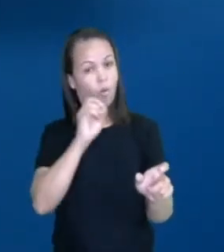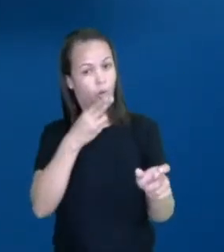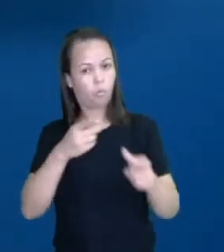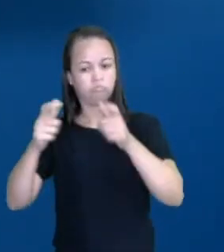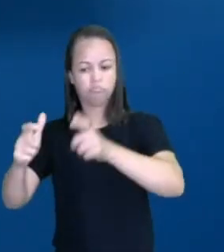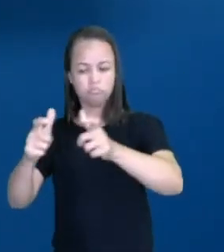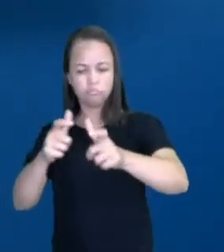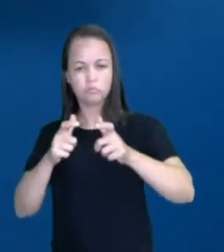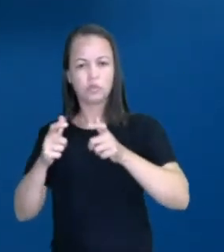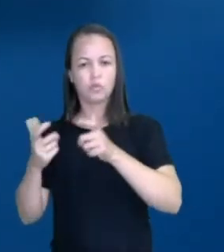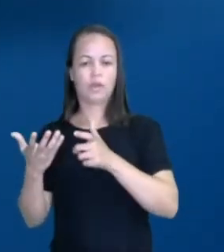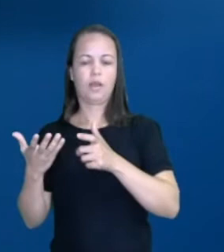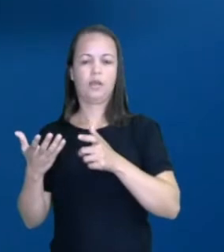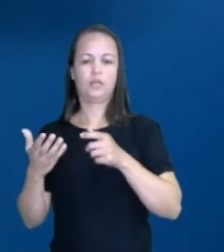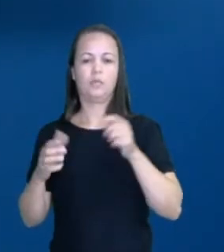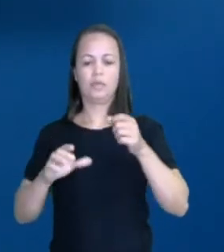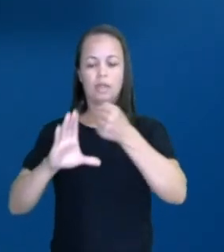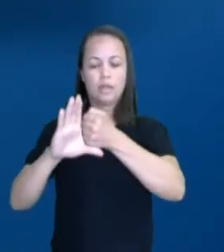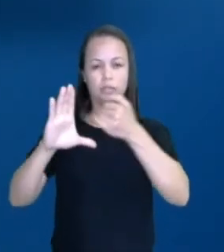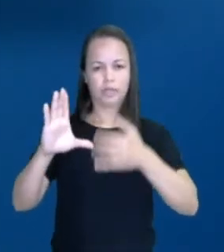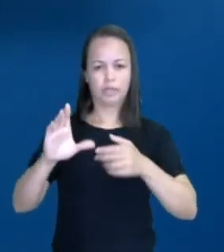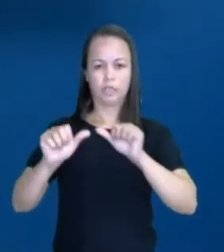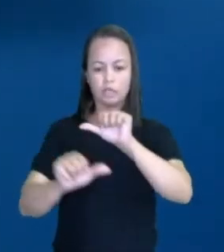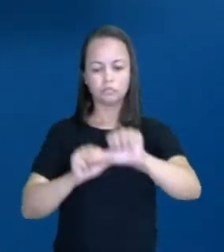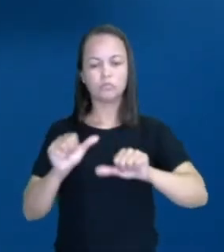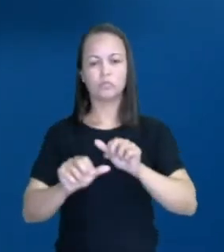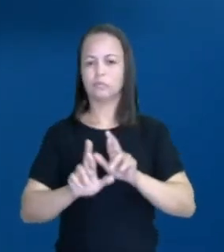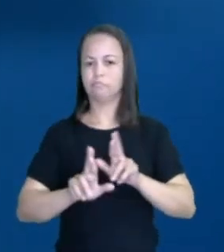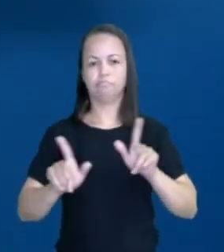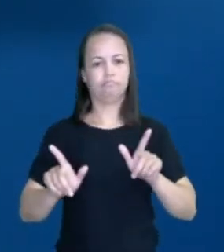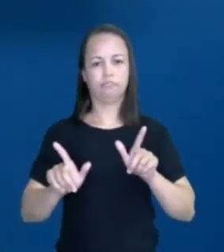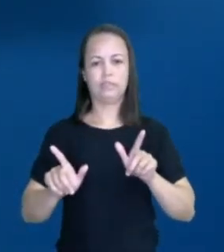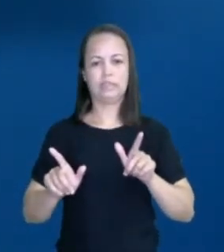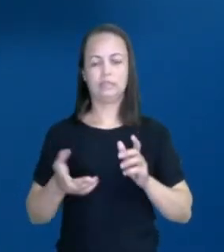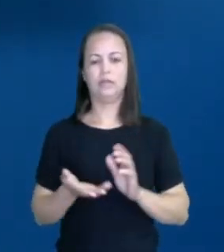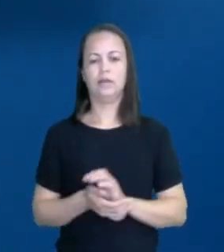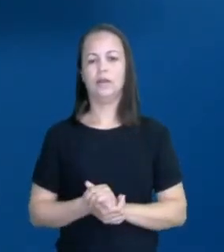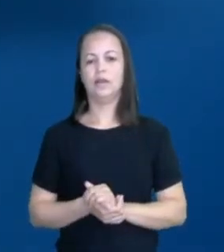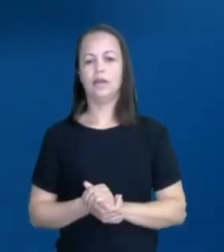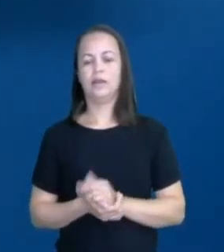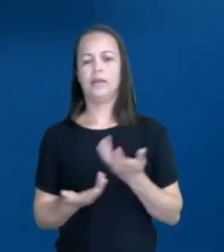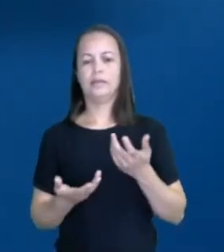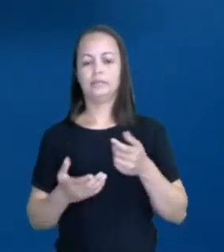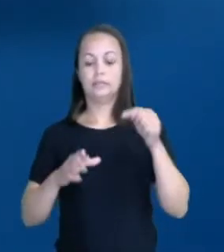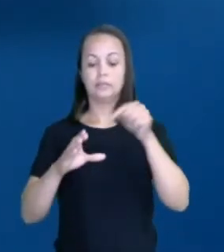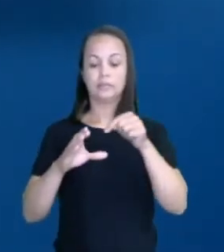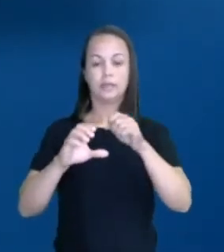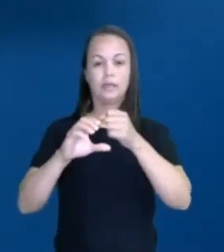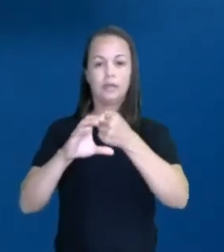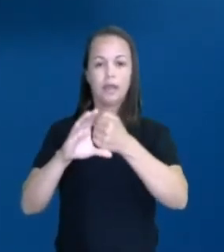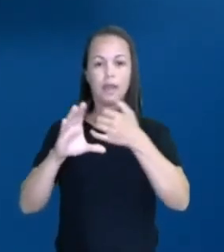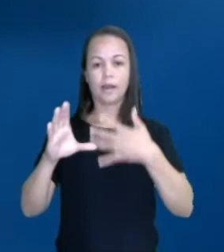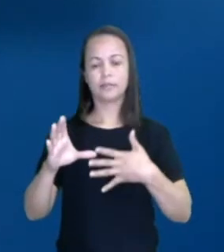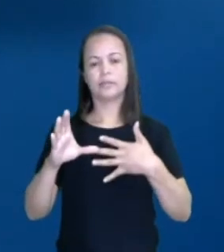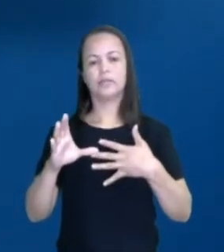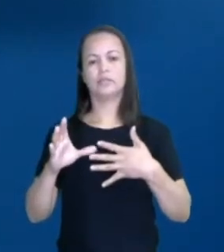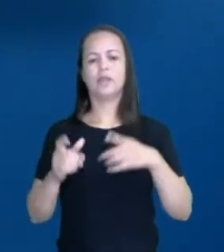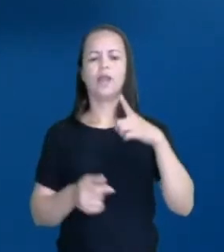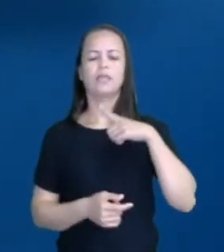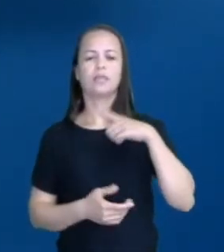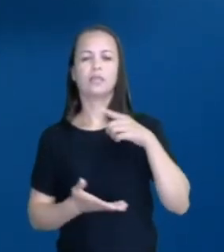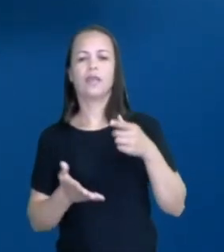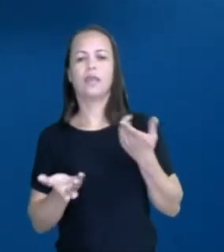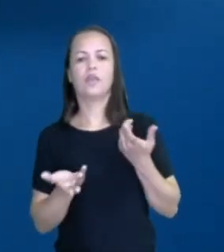geralmente essas características não mudam do dia para a noite. Essas características, elas têm um aspecto